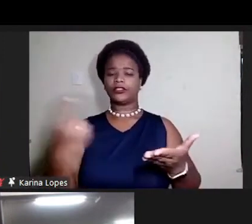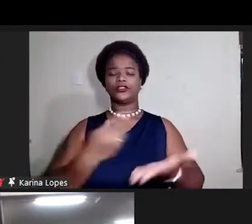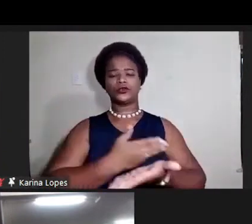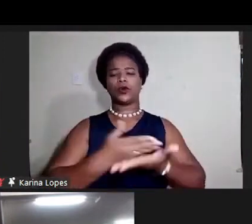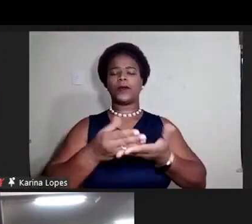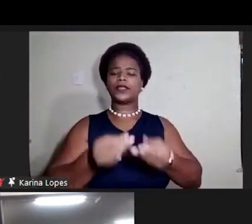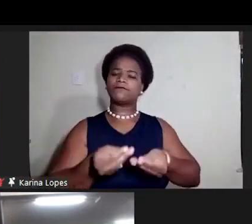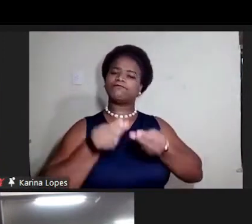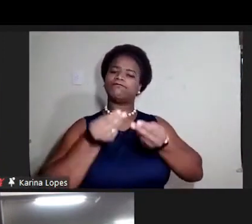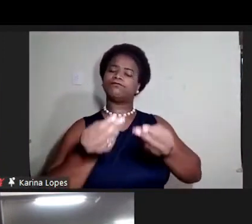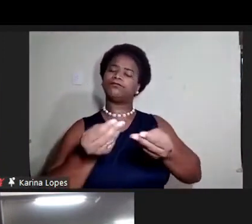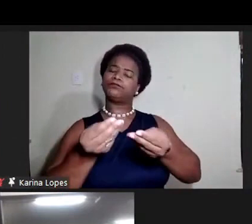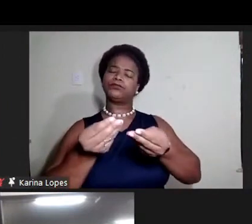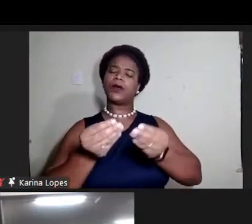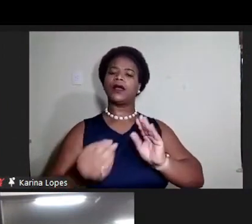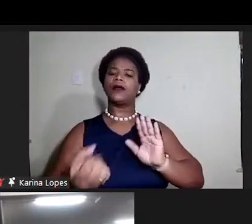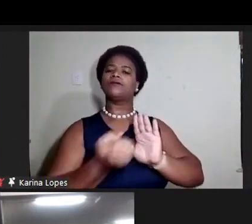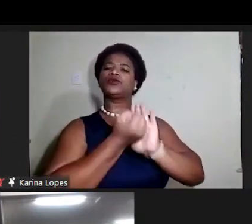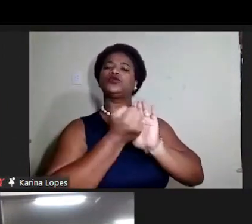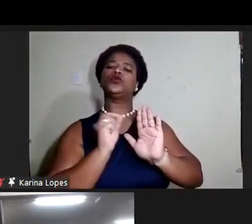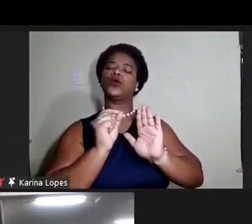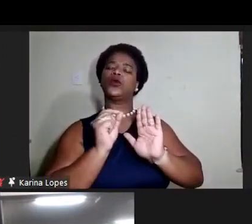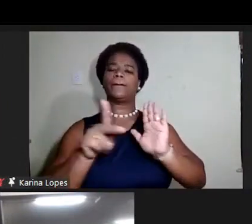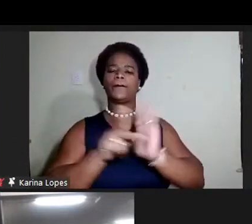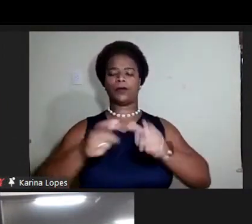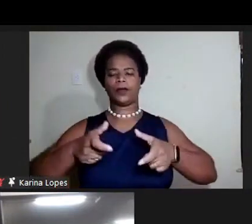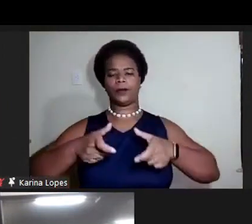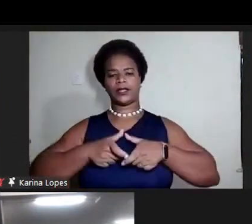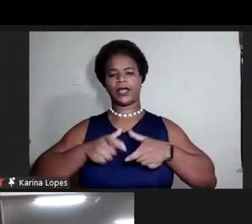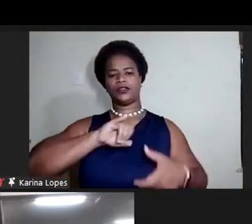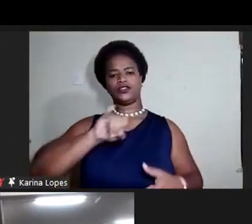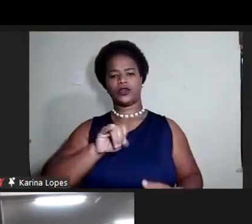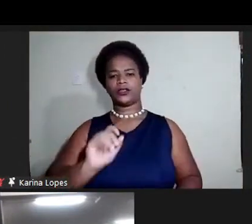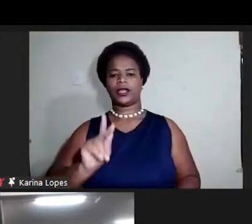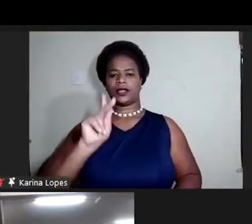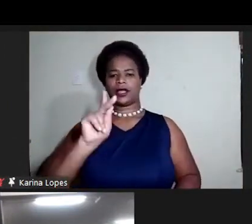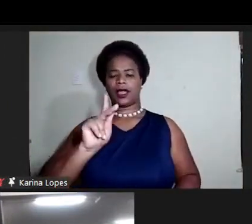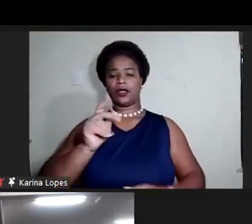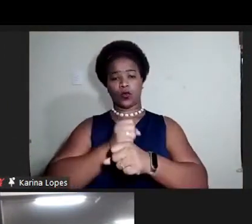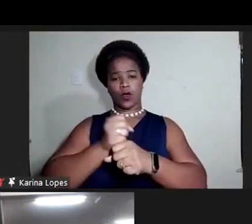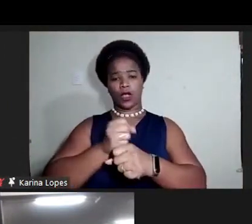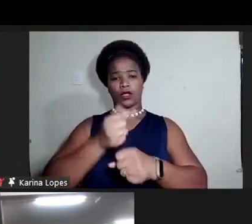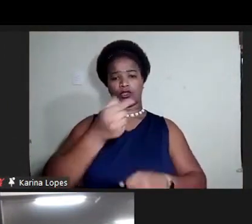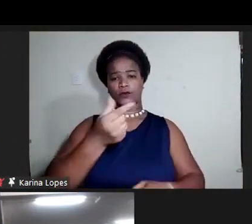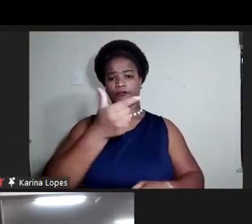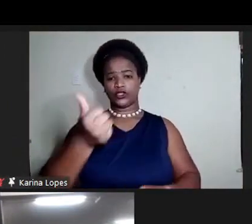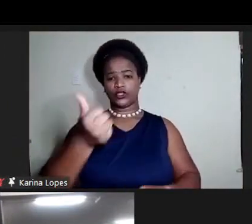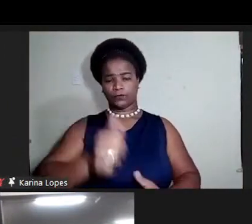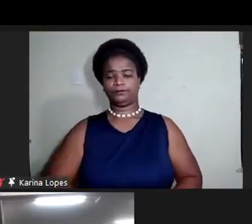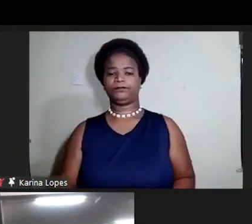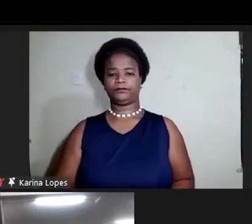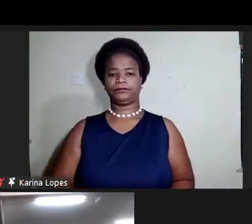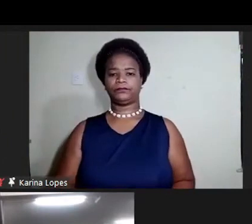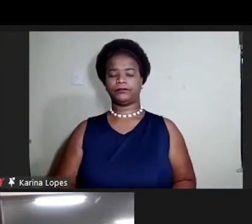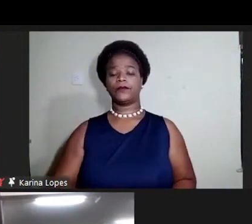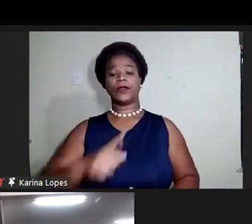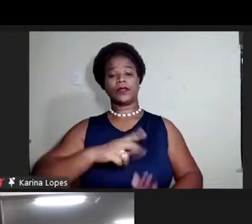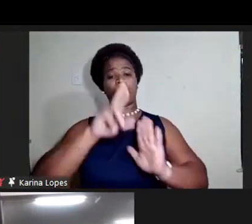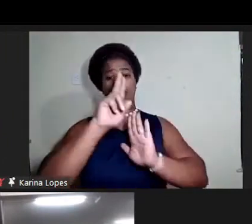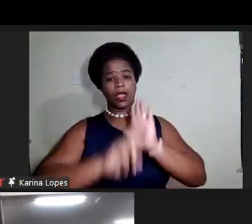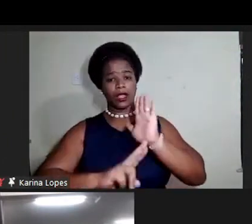da medalha Juscelino Kubitschek do ano de 2021, segundo a resolução número 69